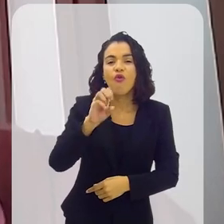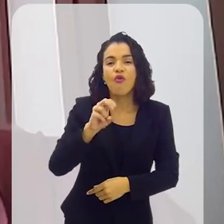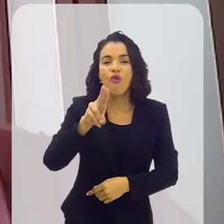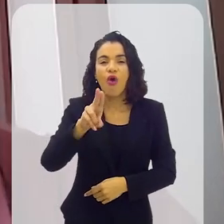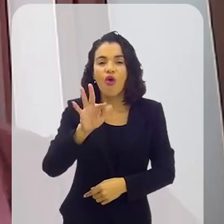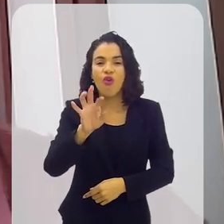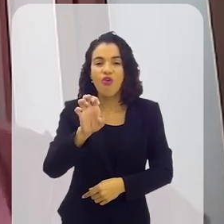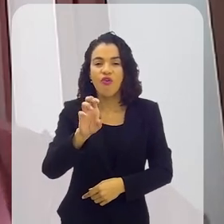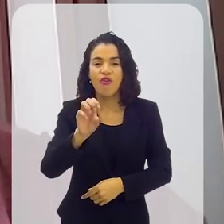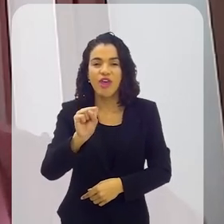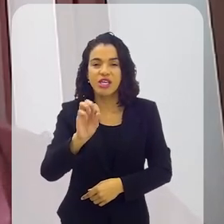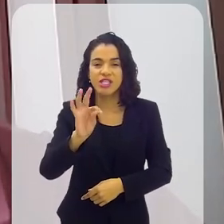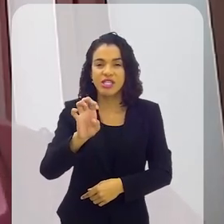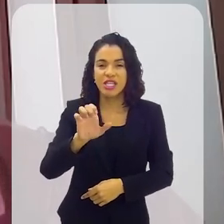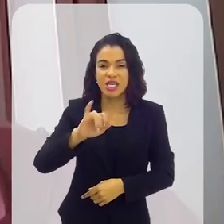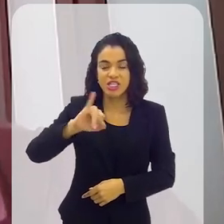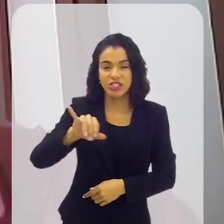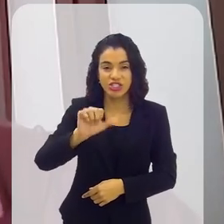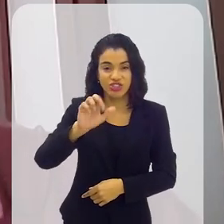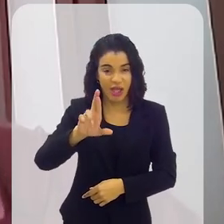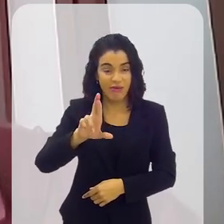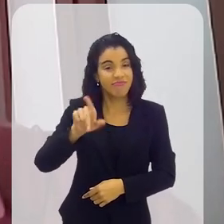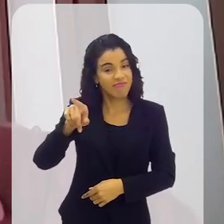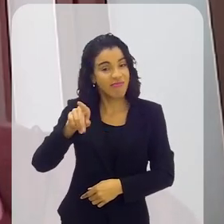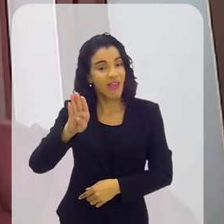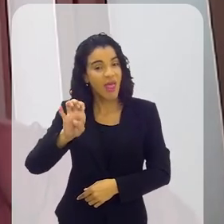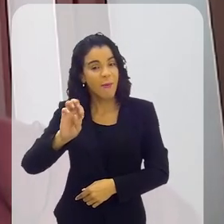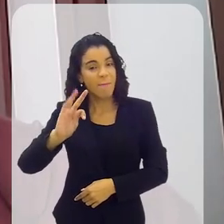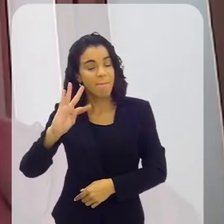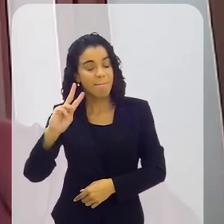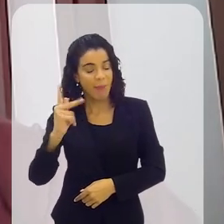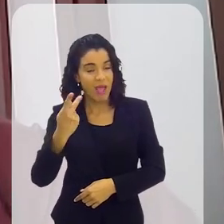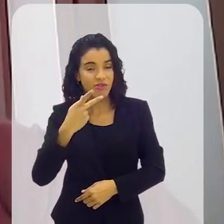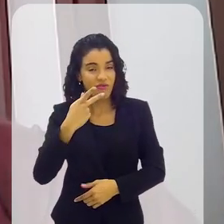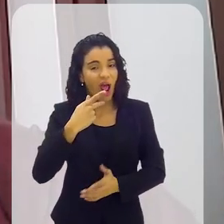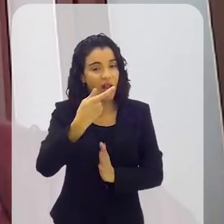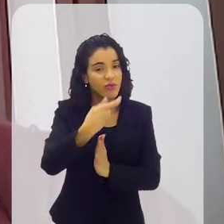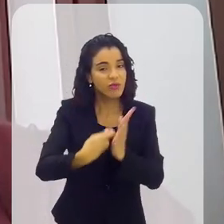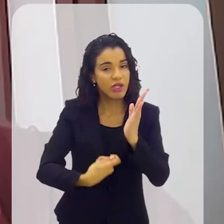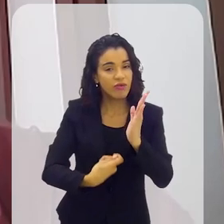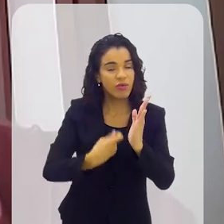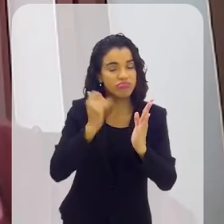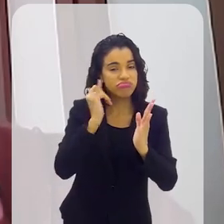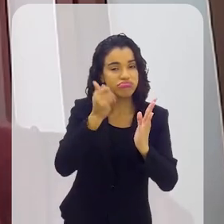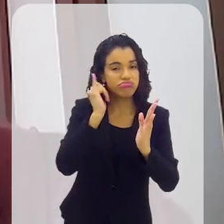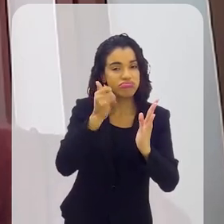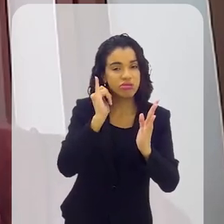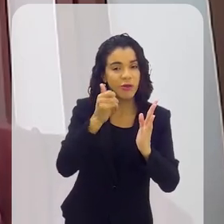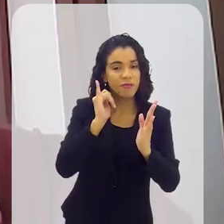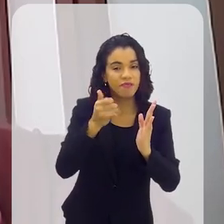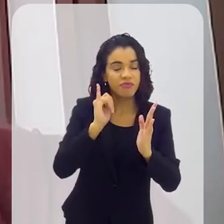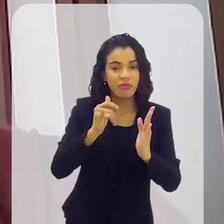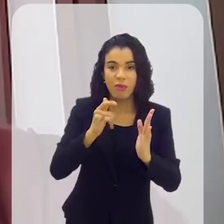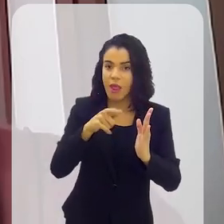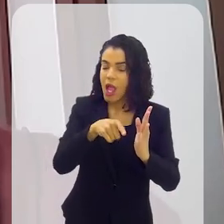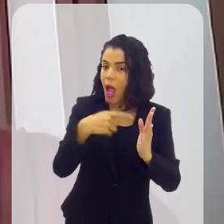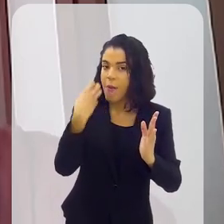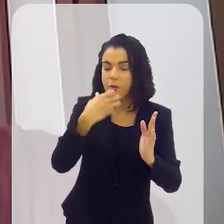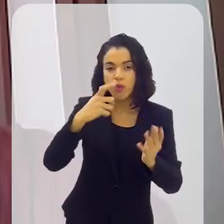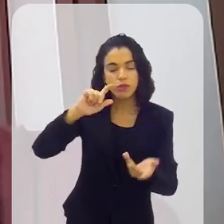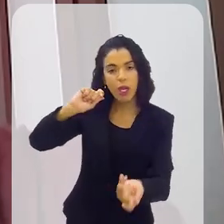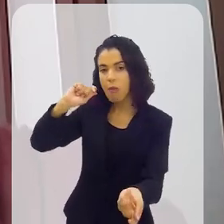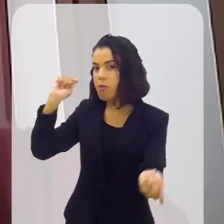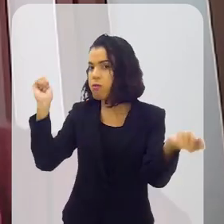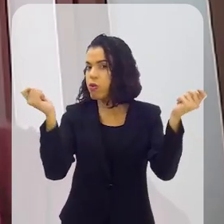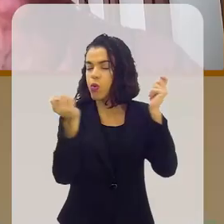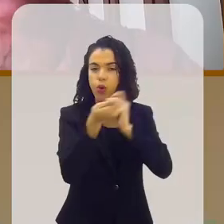Vou Festejar, que estourou. E ela mesma diz no livro que a carreira dela mudou depois desse disco, né? Um